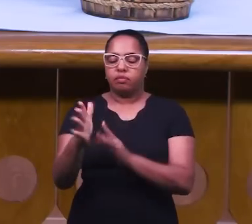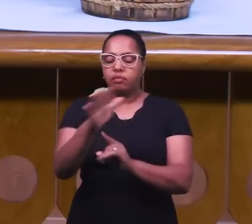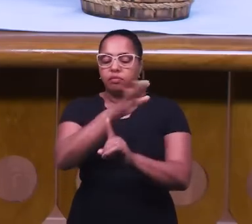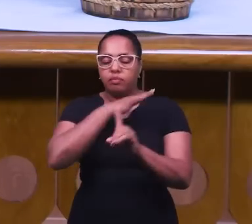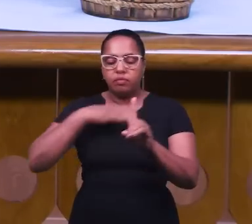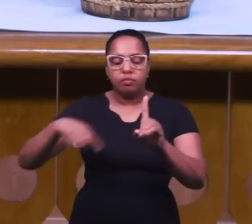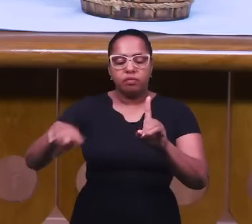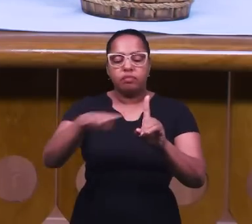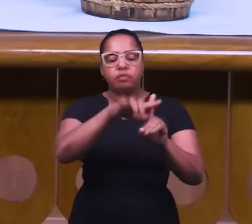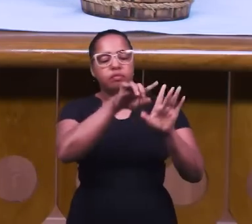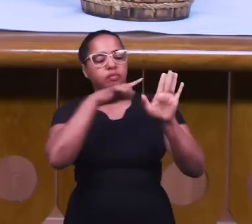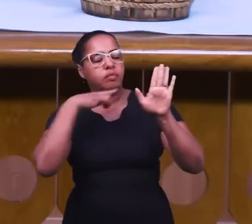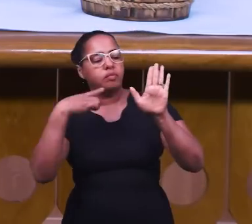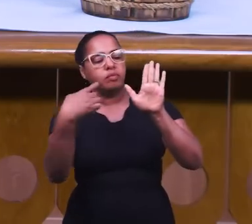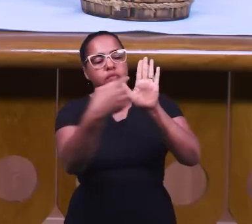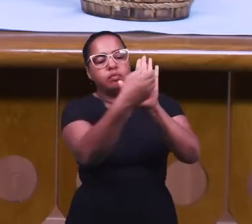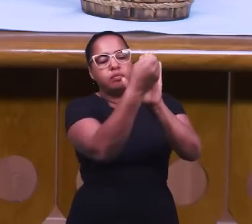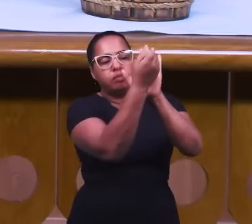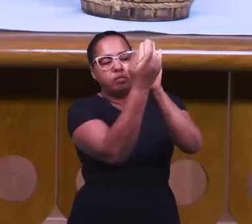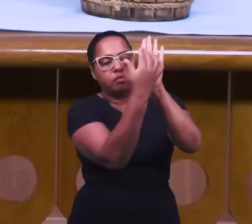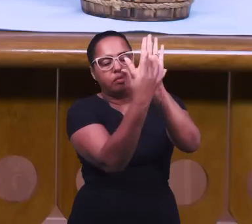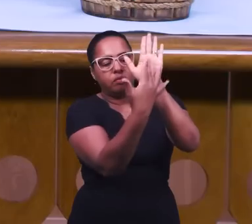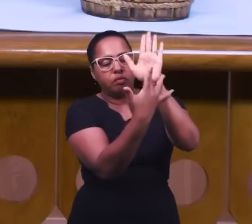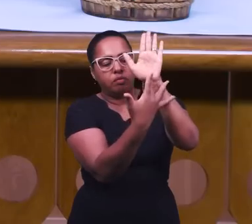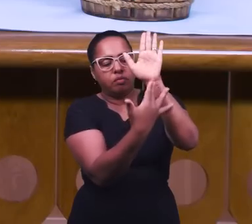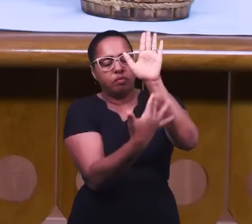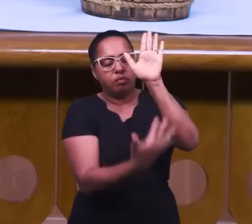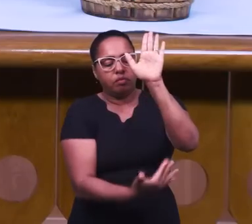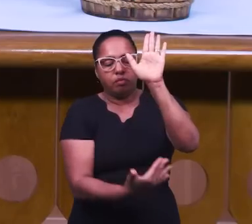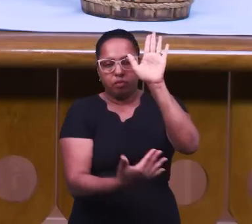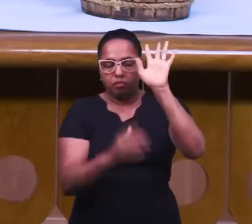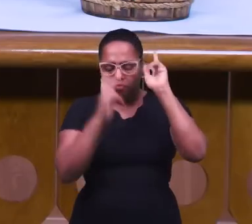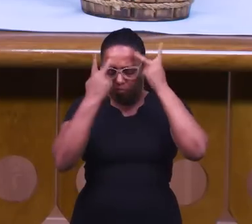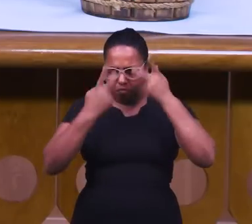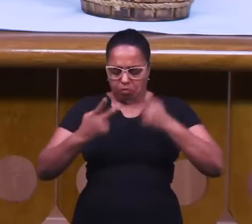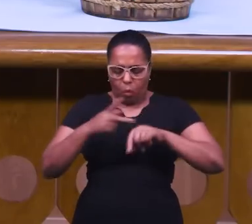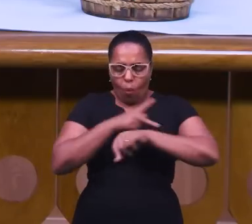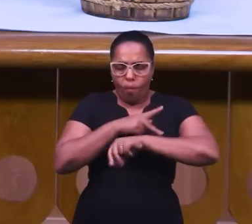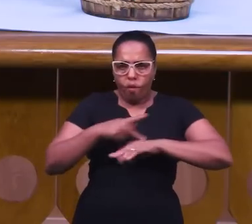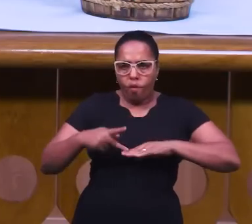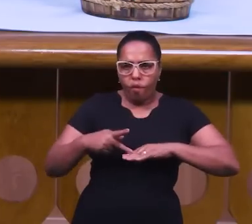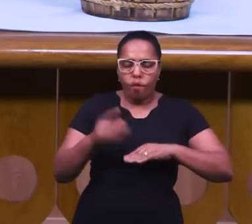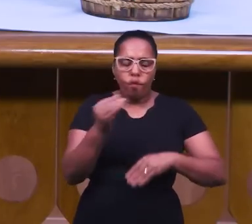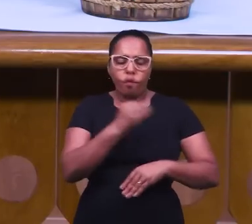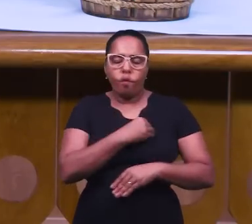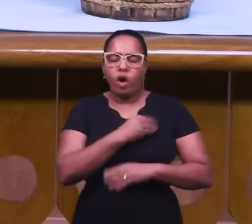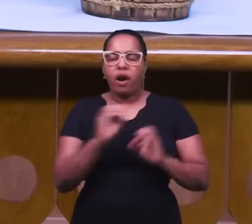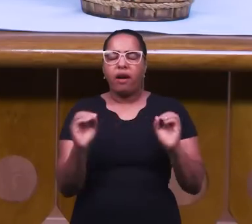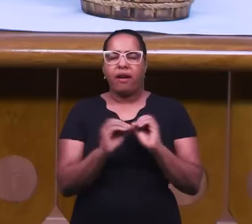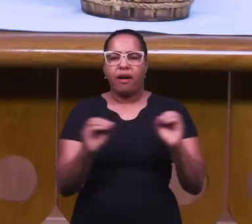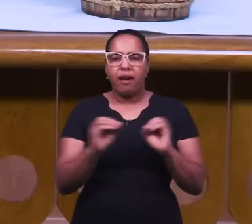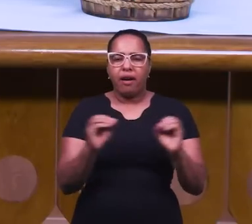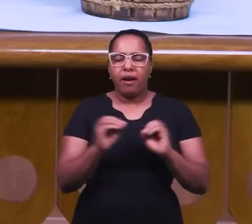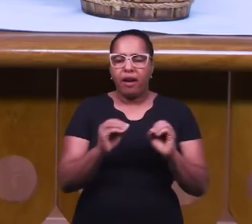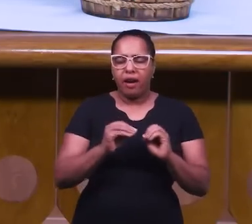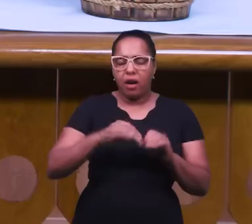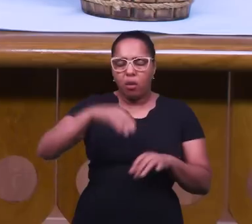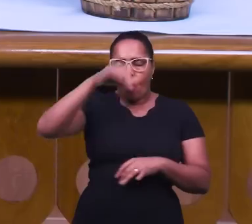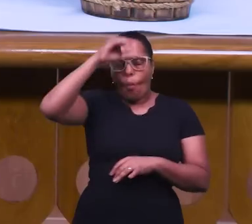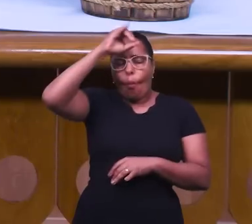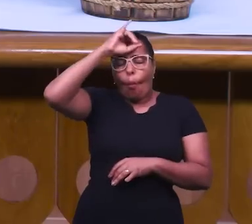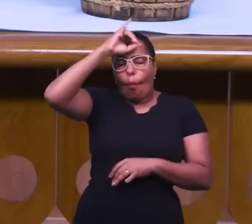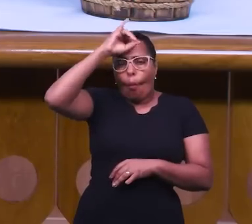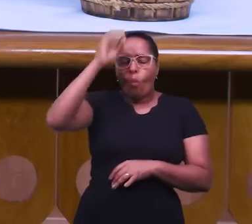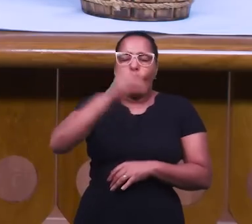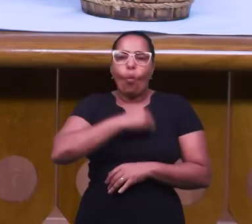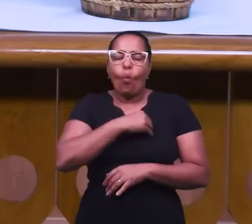quando derramou o sangue na cruz do Calvário, ele, como homem puro e sem pecados, uma vítima inocente, que não tinha